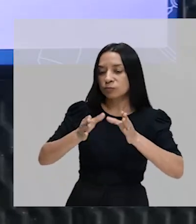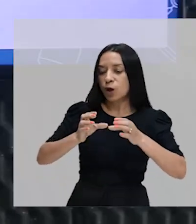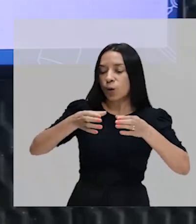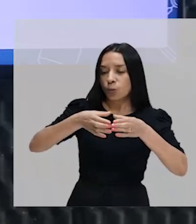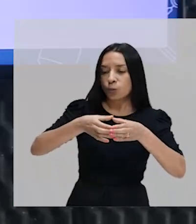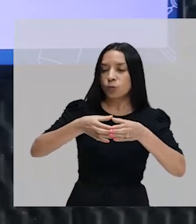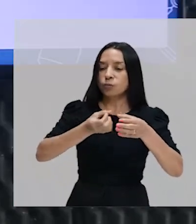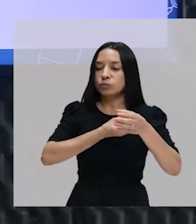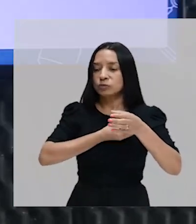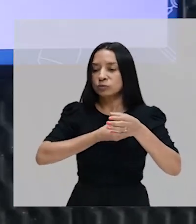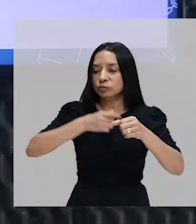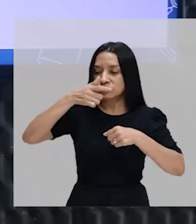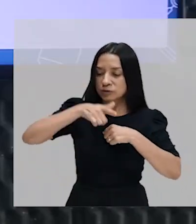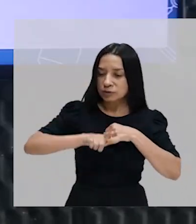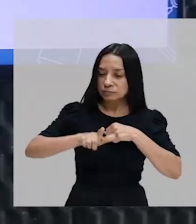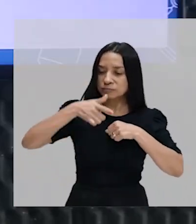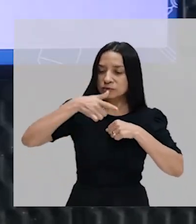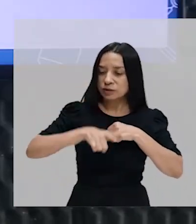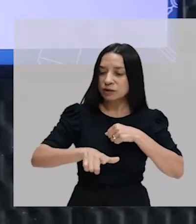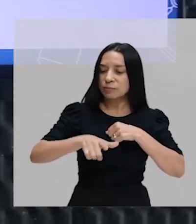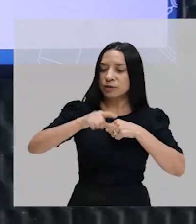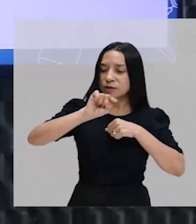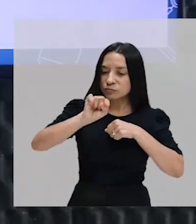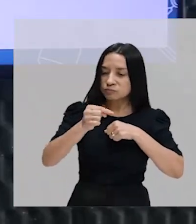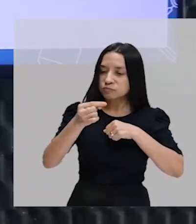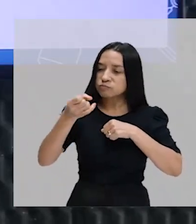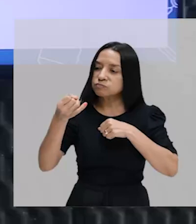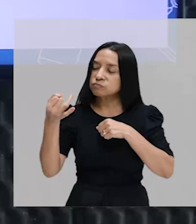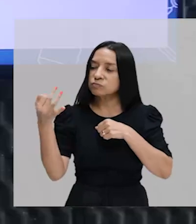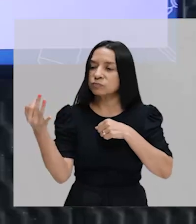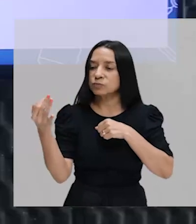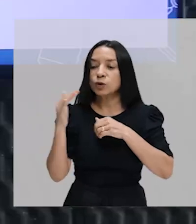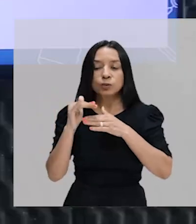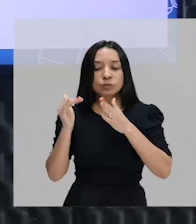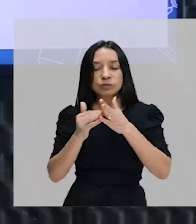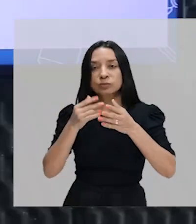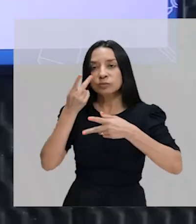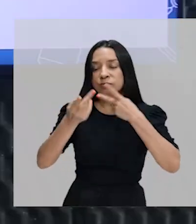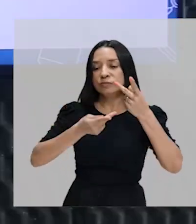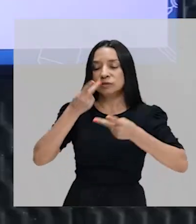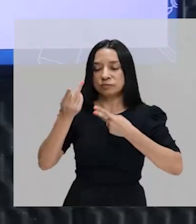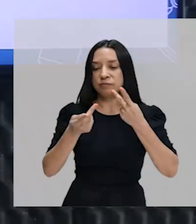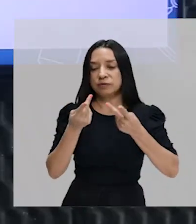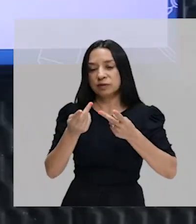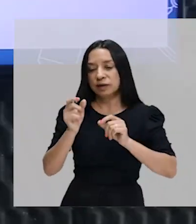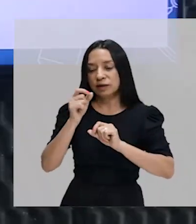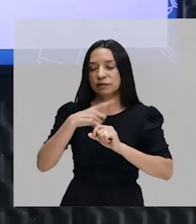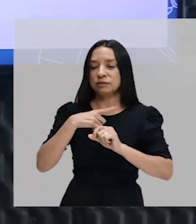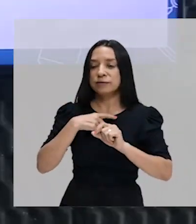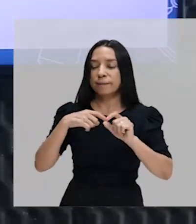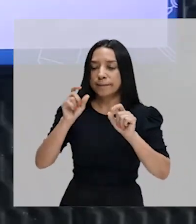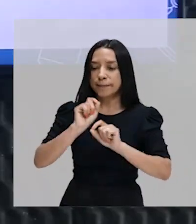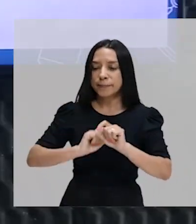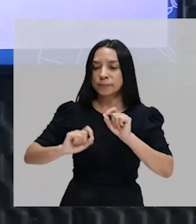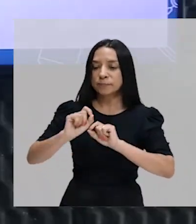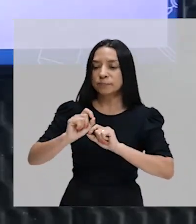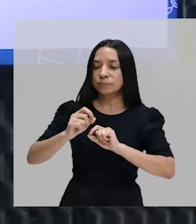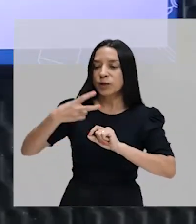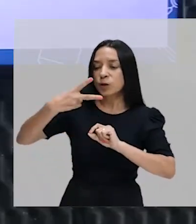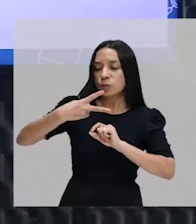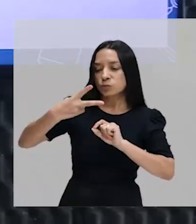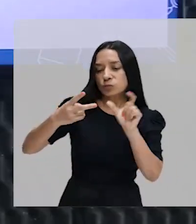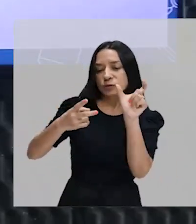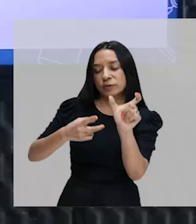que se repete em uma dízima periódica. Então, todas as vezes que a gente falar de dízima periódica, tem aí, né, duas